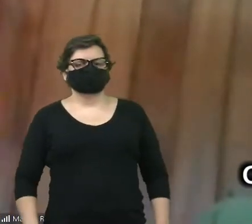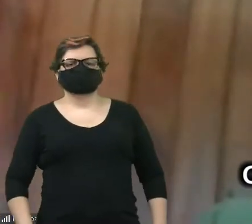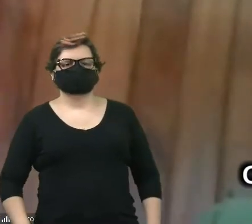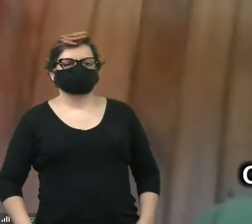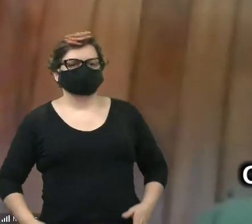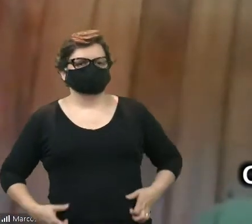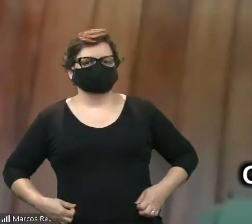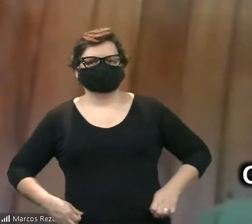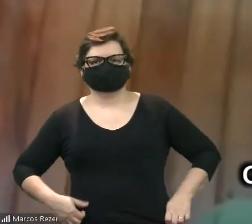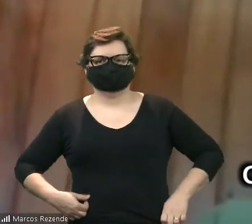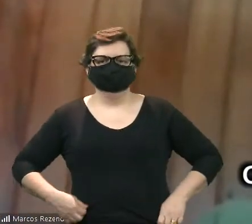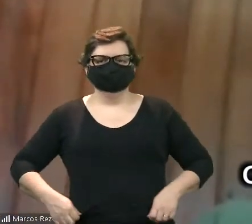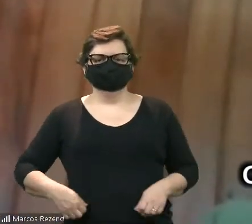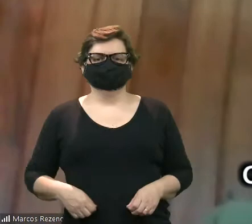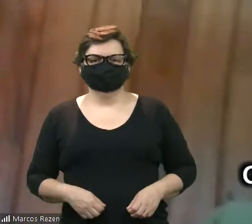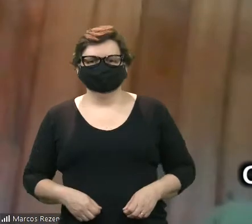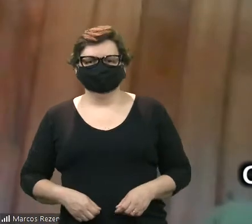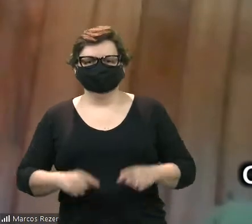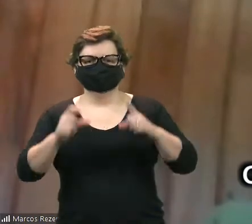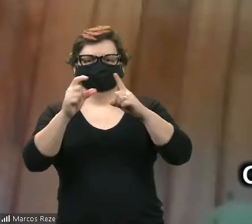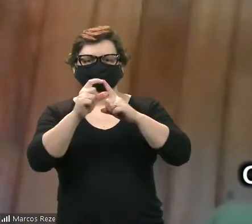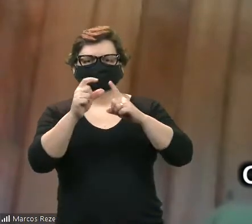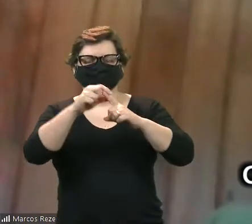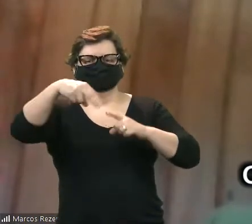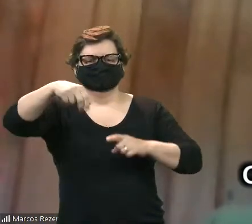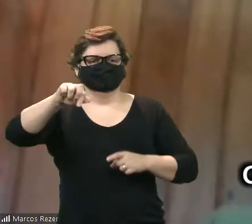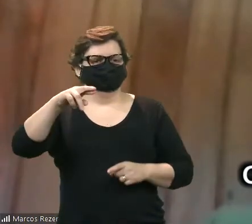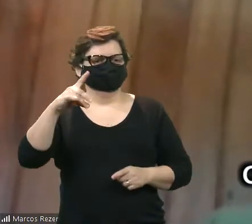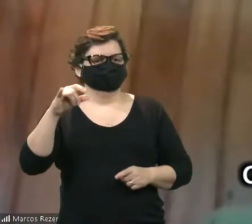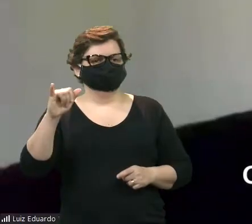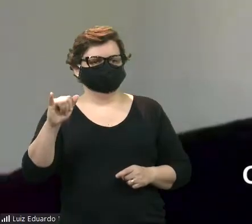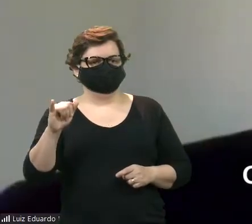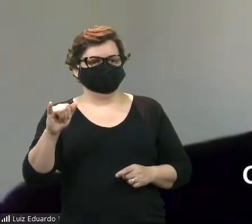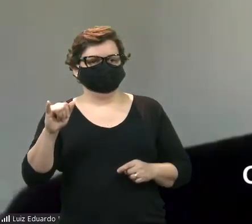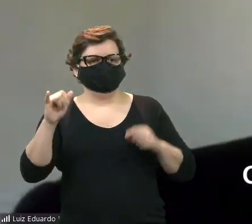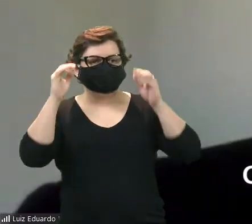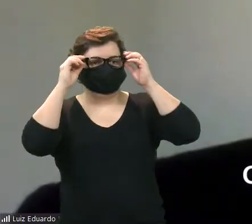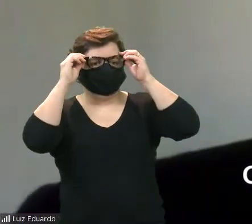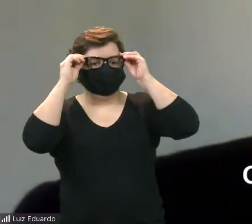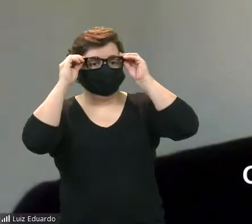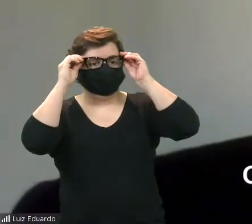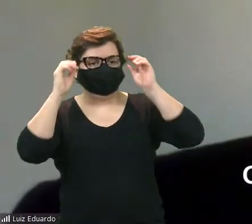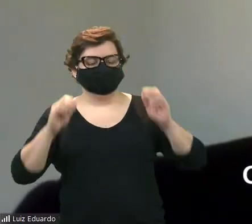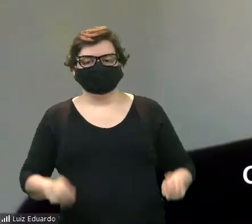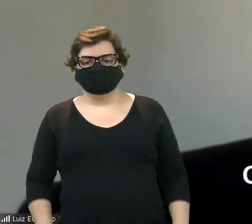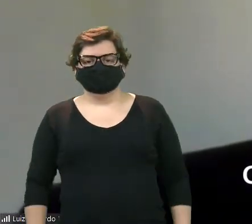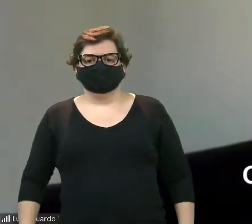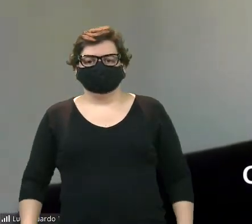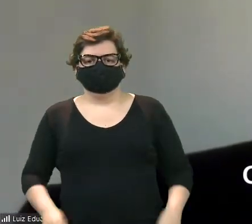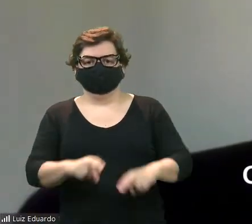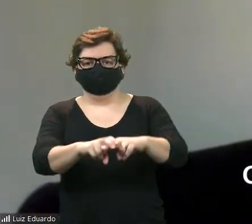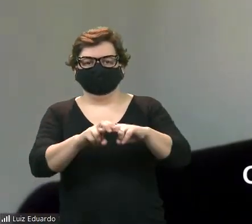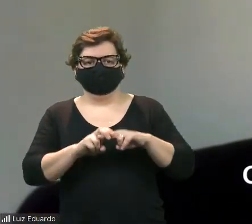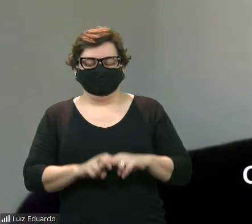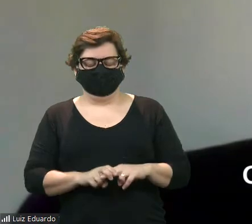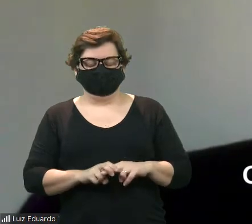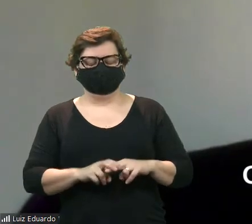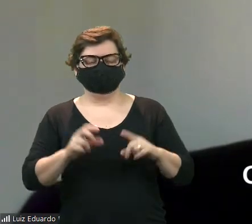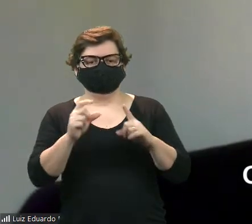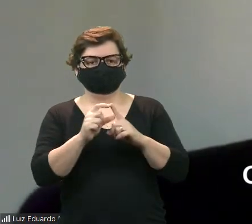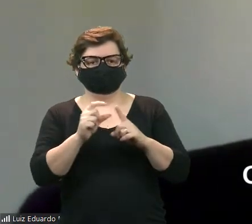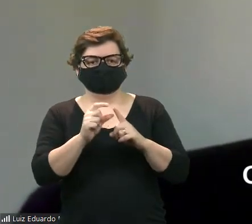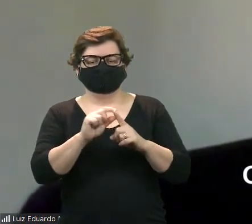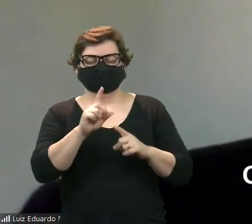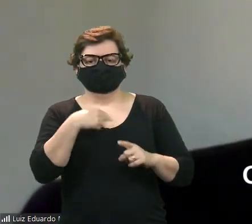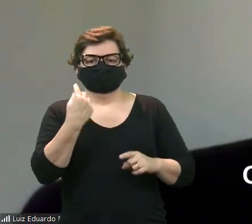Questão de ordem, vereador Luiz Eduardo Nardi. Presidente, em função da colocação que foi feita pelo nosso